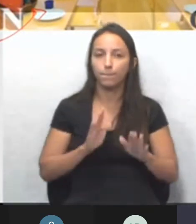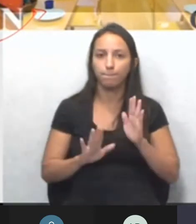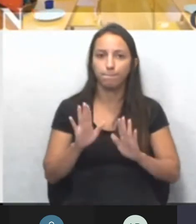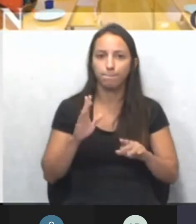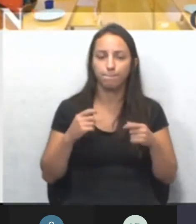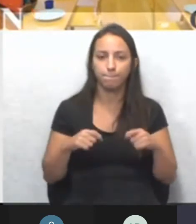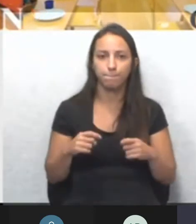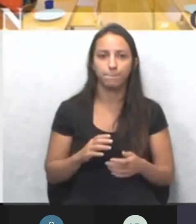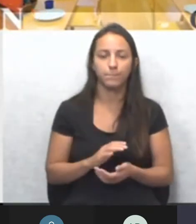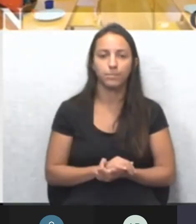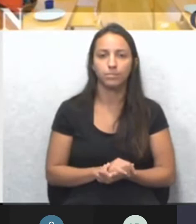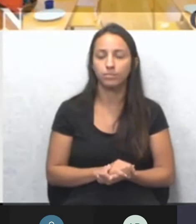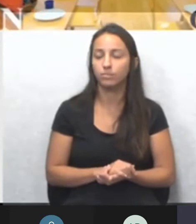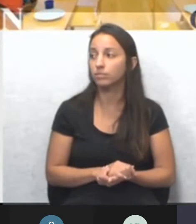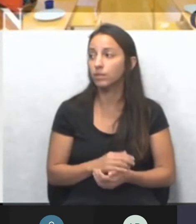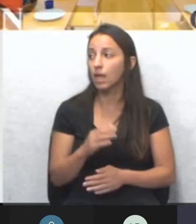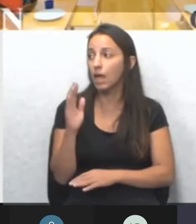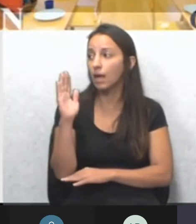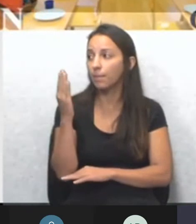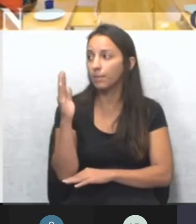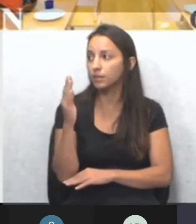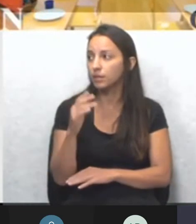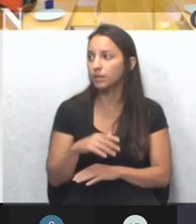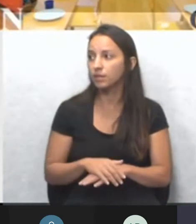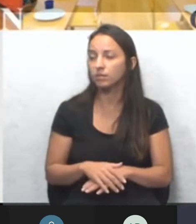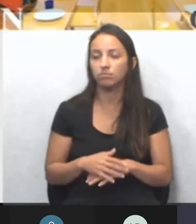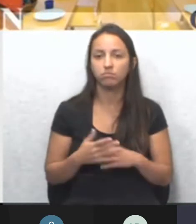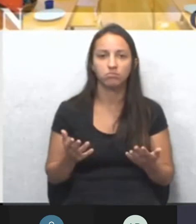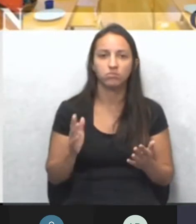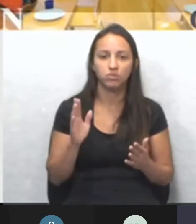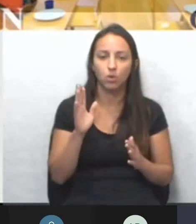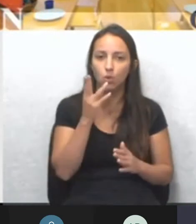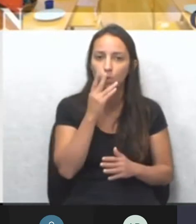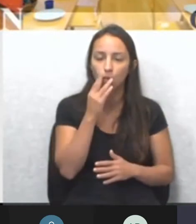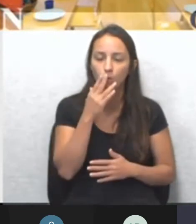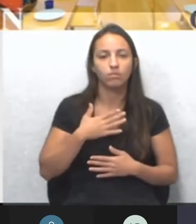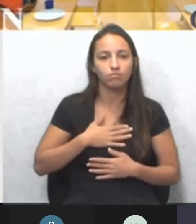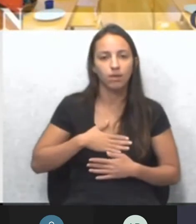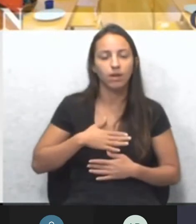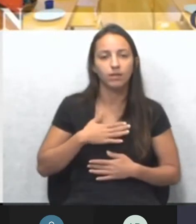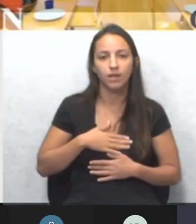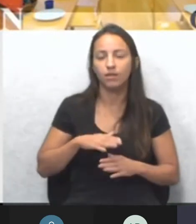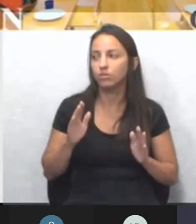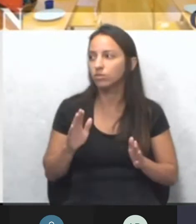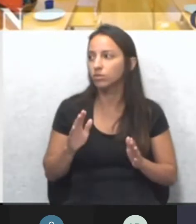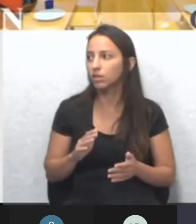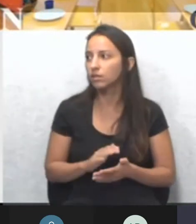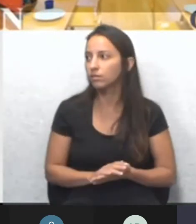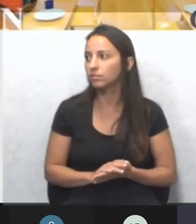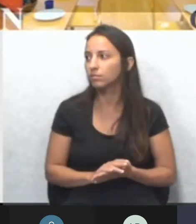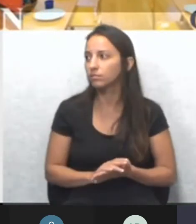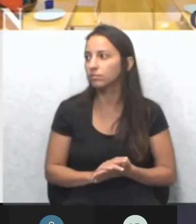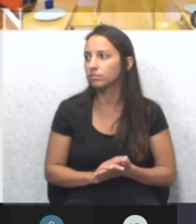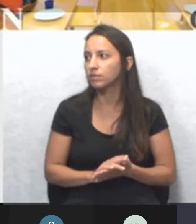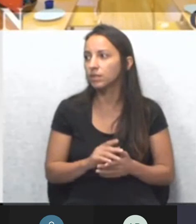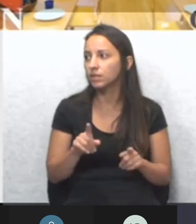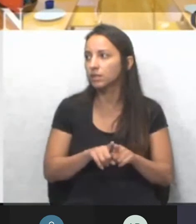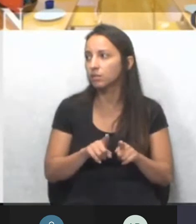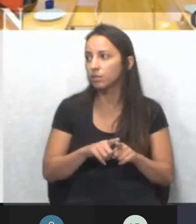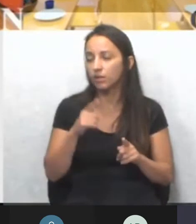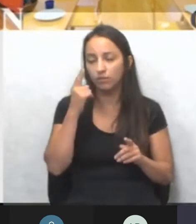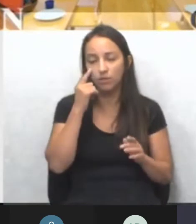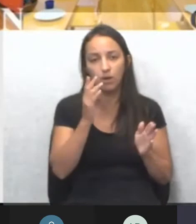tomar cuidado. A madeira, ela já tem uma cor agradável, e veja que essa parede que é pintada, ela também tem uma cor